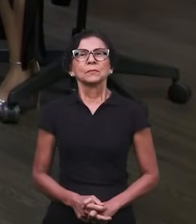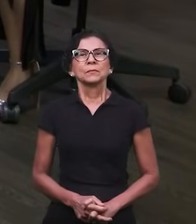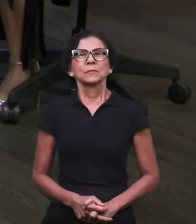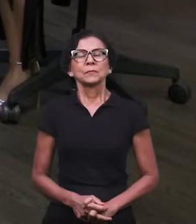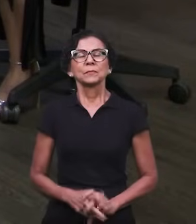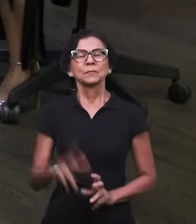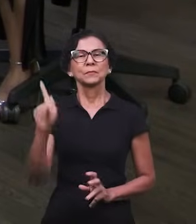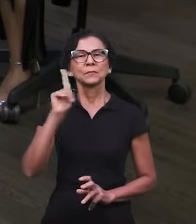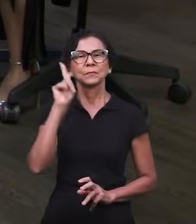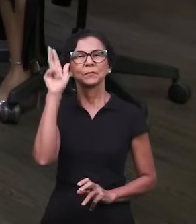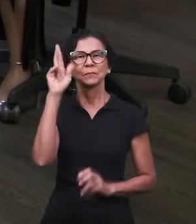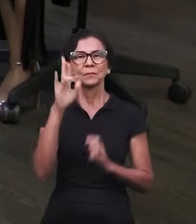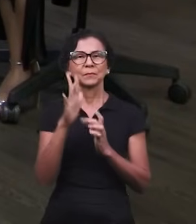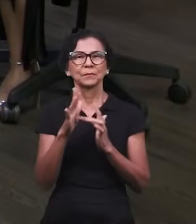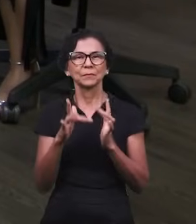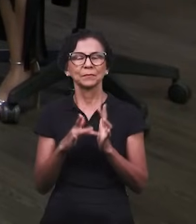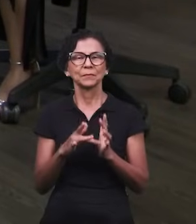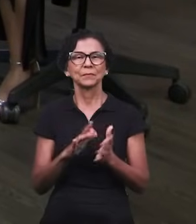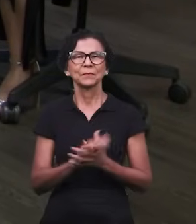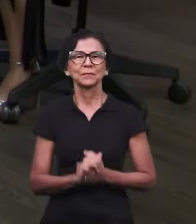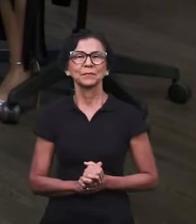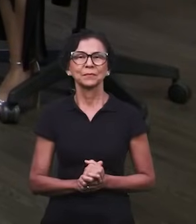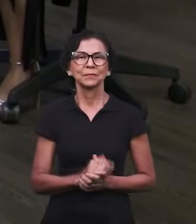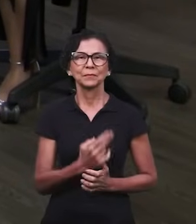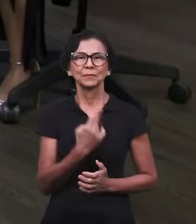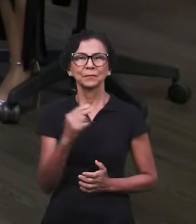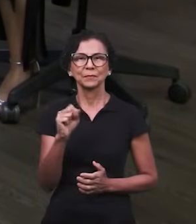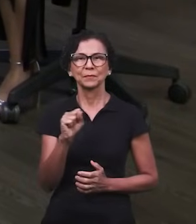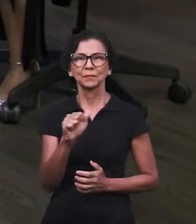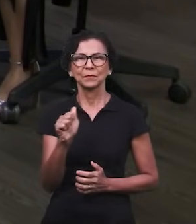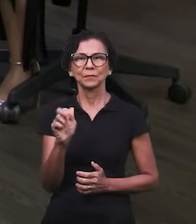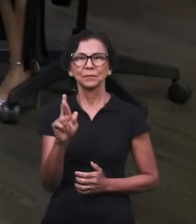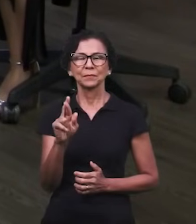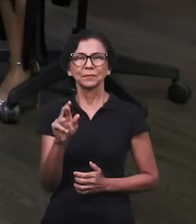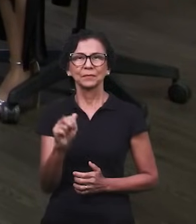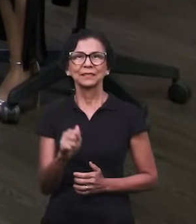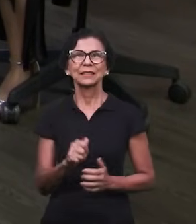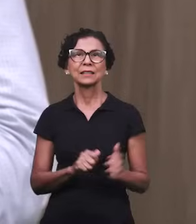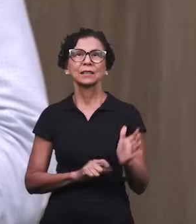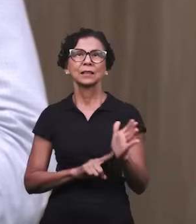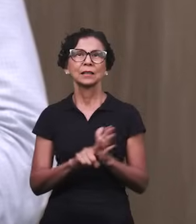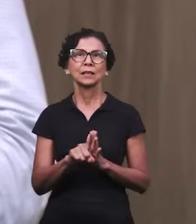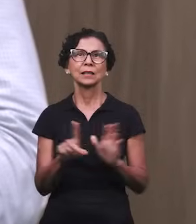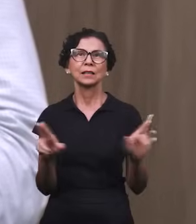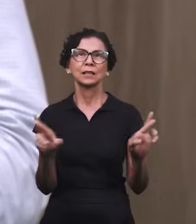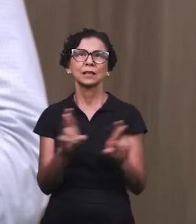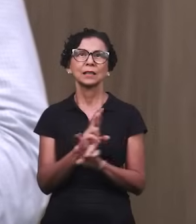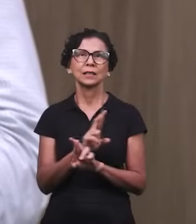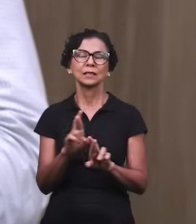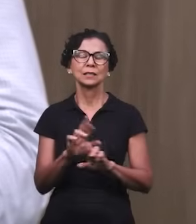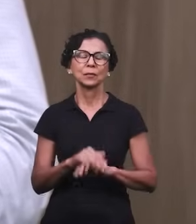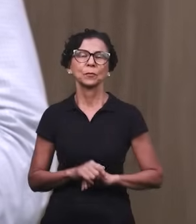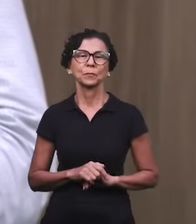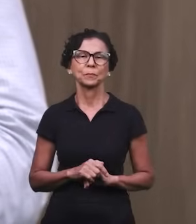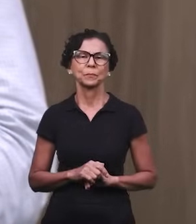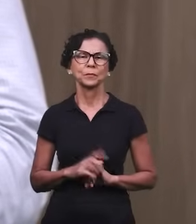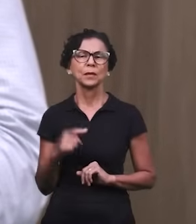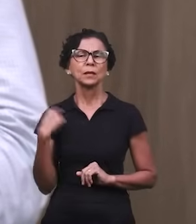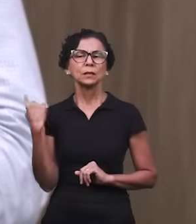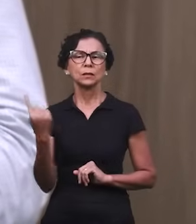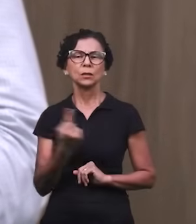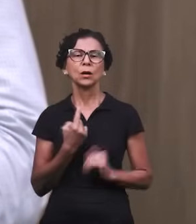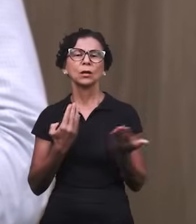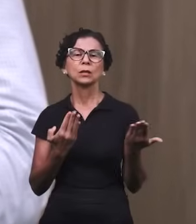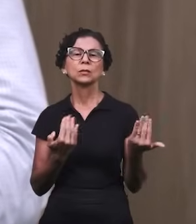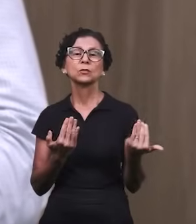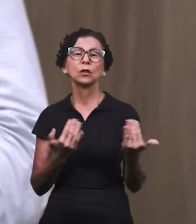frente. Pai do Senhor, pastor, eu sou a Sara. E a minha pergunta, ela se refere ao como nós, jovens,